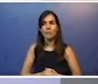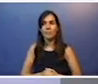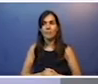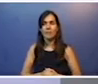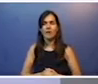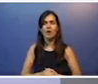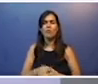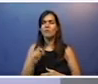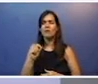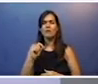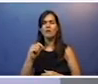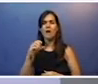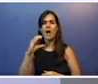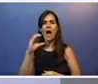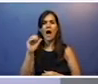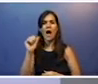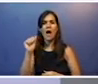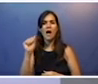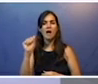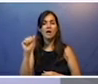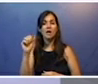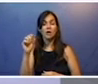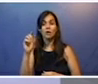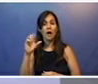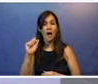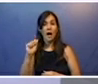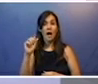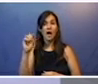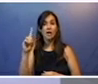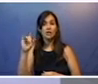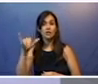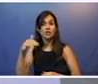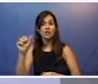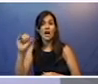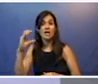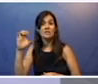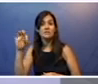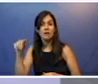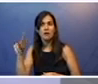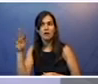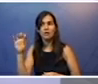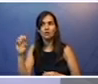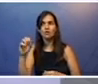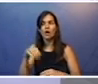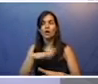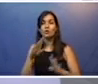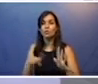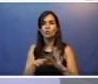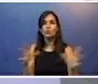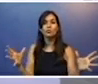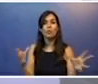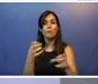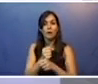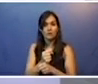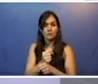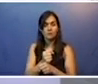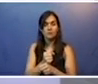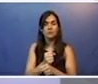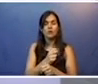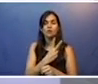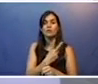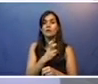Certo? O cateto adjacente dele é tudo isso aqui, ou seja, 250 mais x.